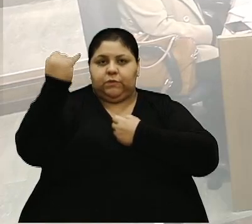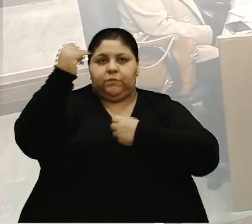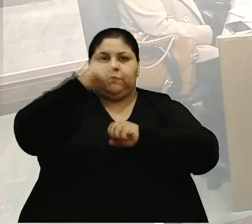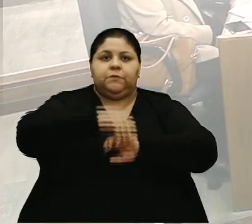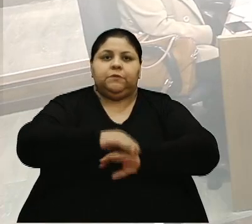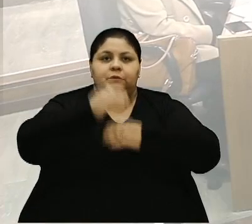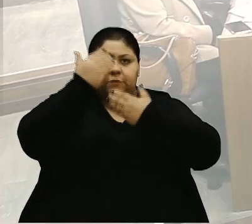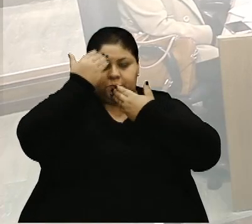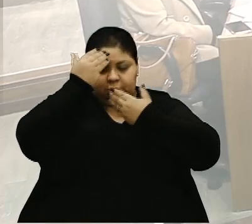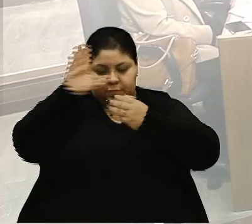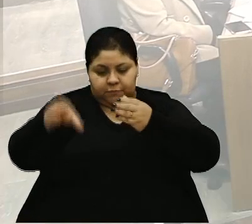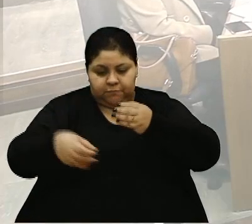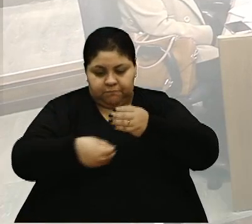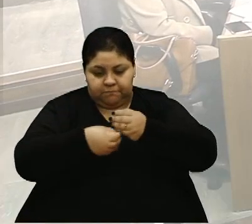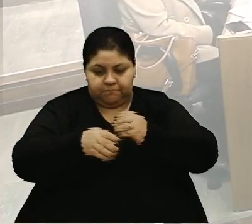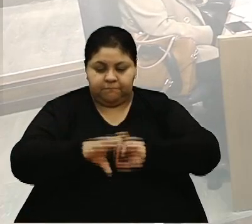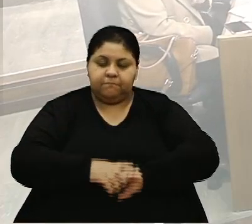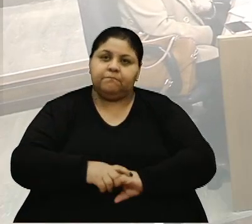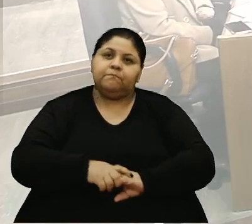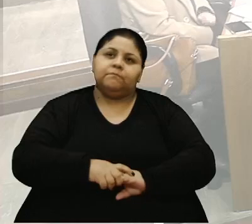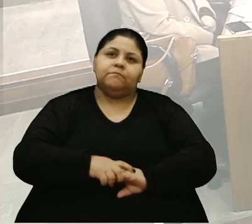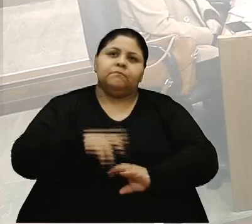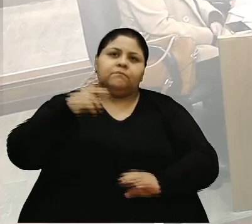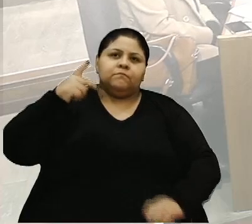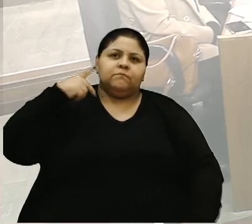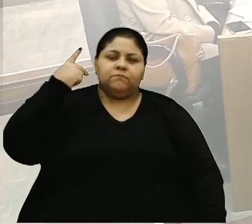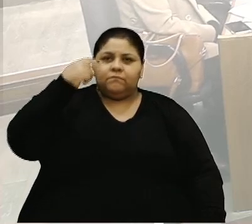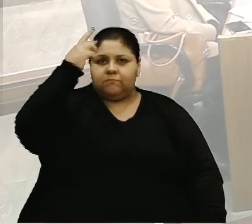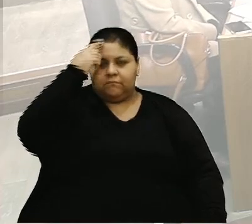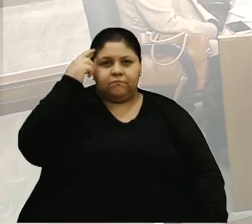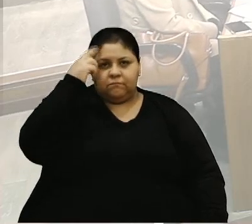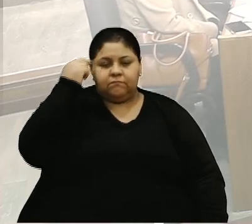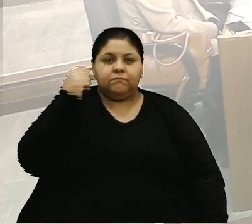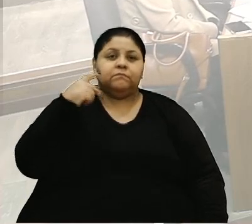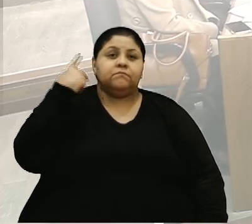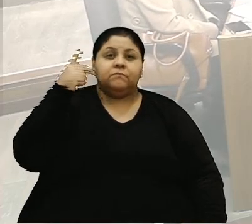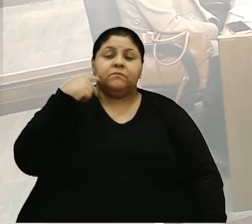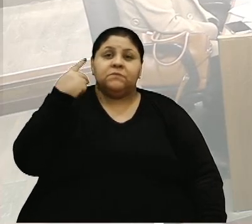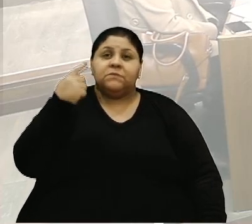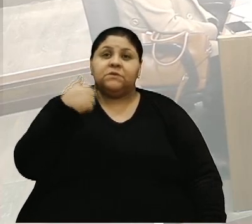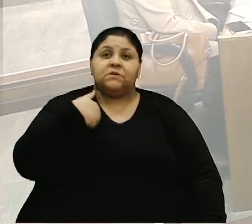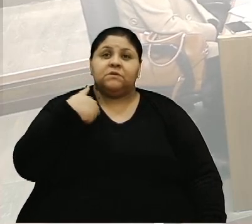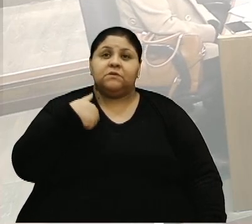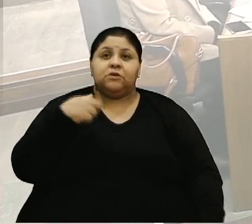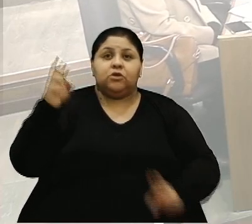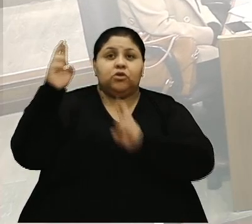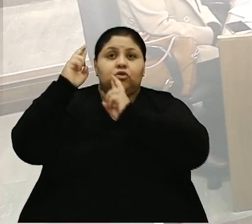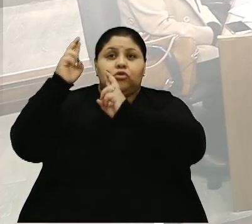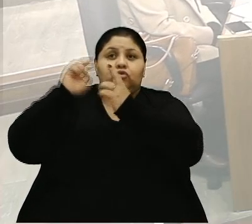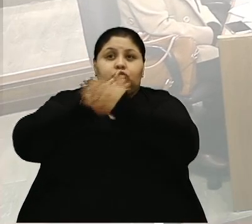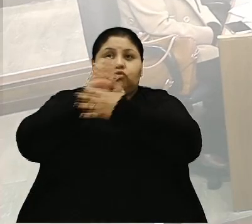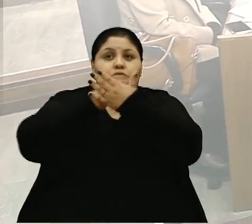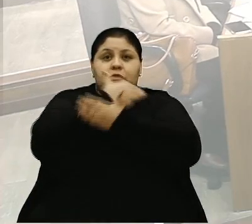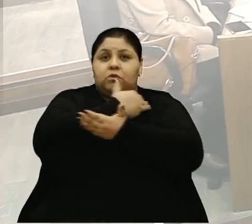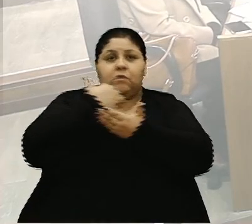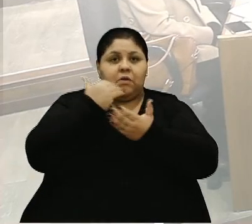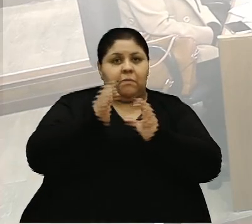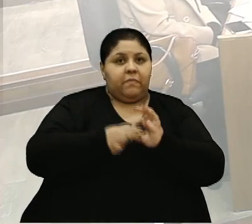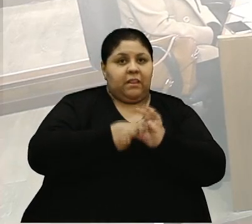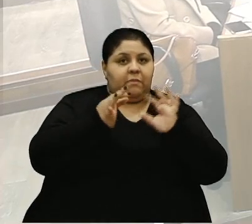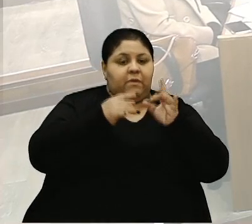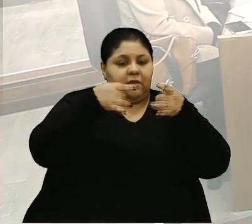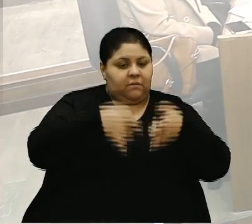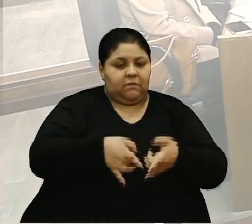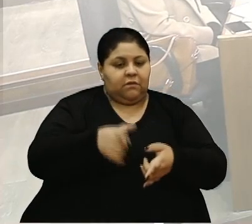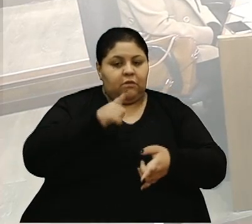Agradeço vossas considerações. Vereador Rafael Bueno, por gentileza. Bom, vereador, primeiro eu não torço para ninguém morrer para desocupar leito para um outro, né? A gente não